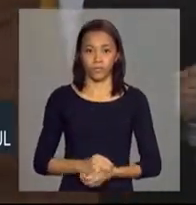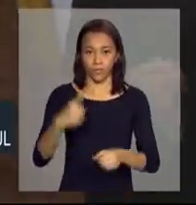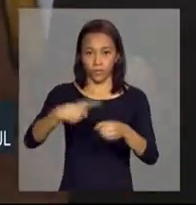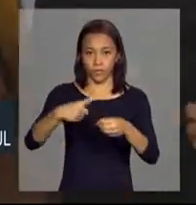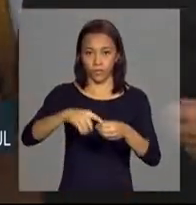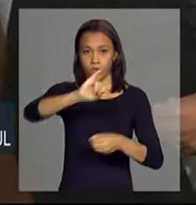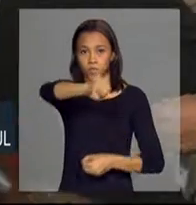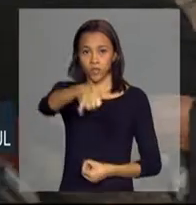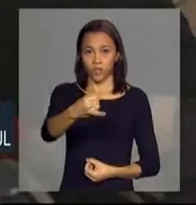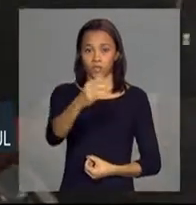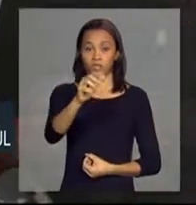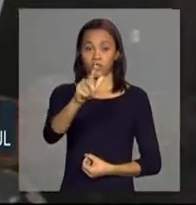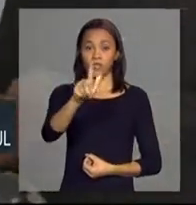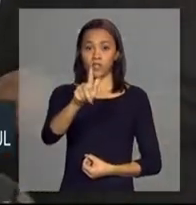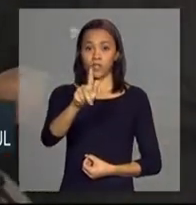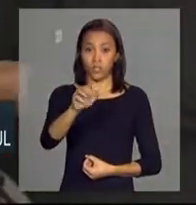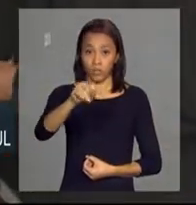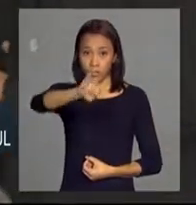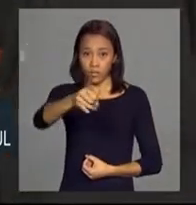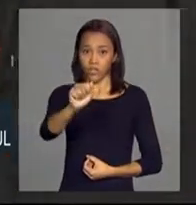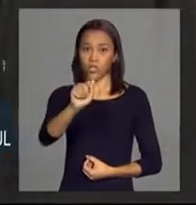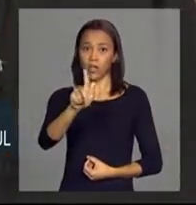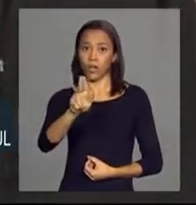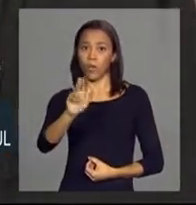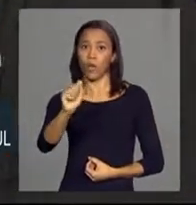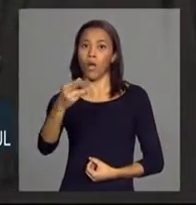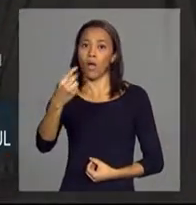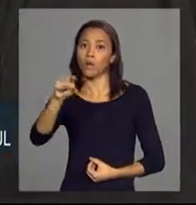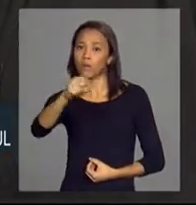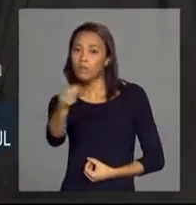Jaguarão, prefeito José Cláudio Ferreira Martins.